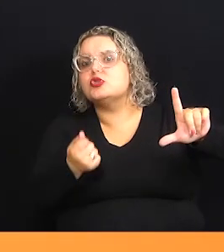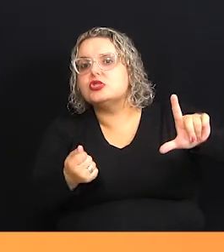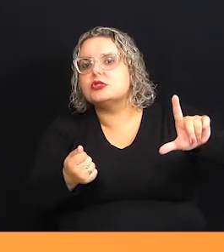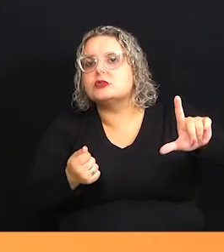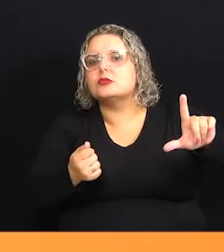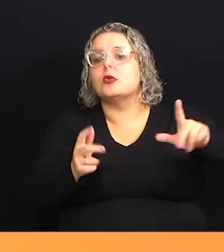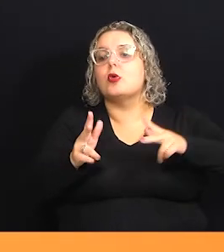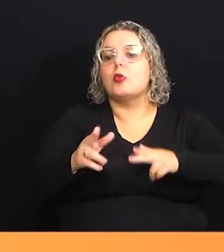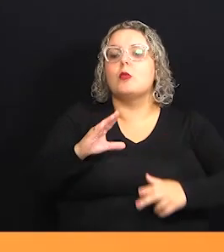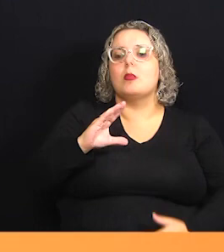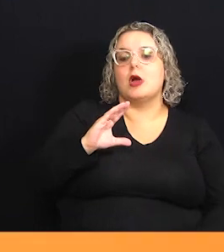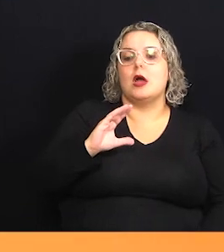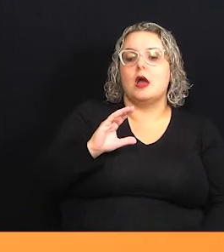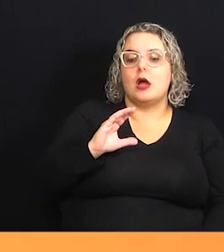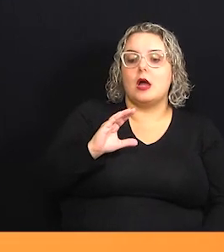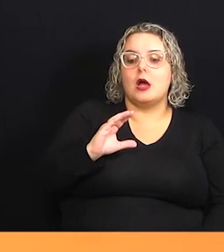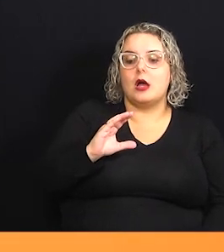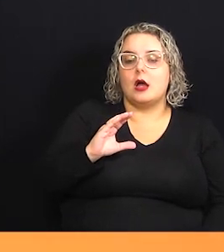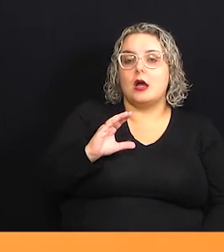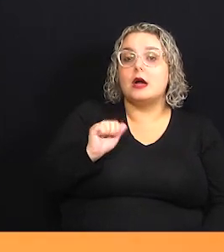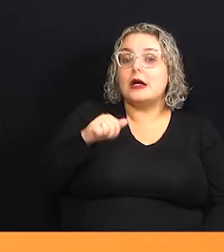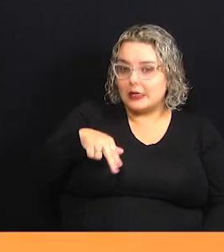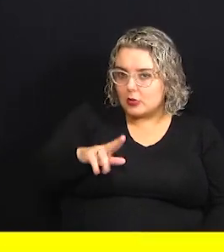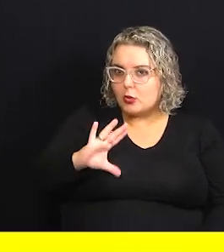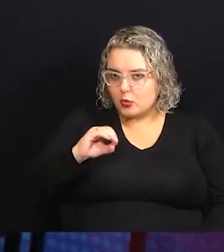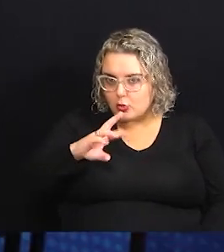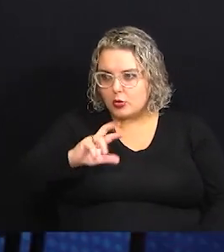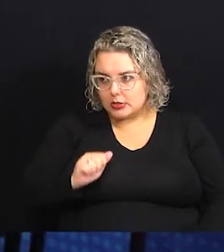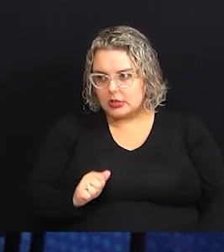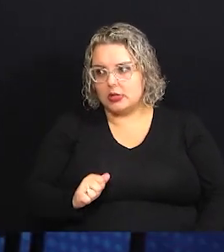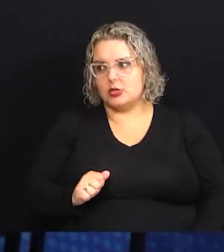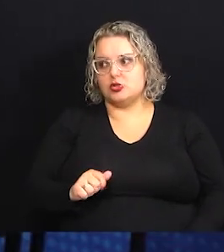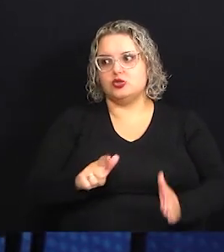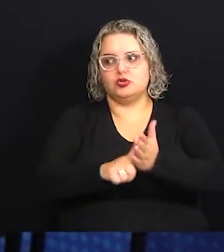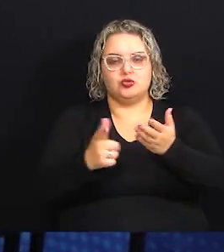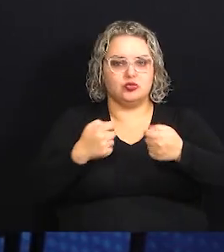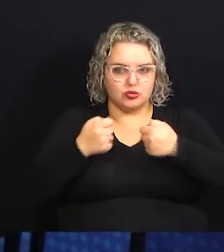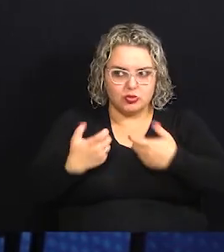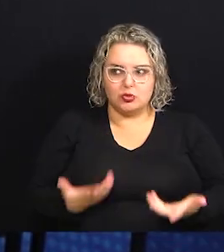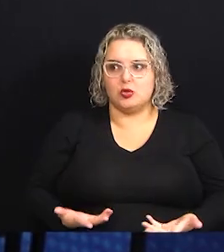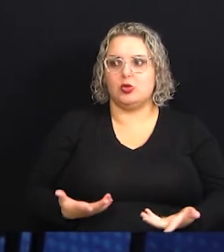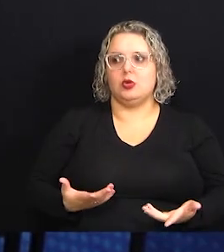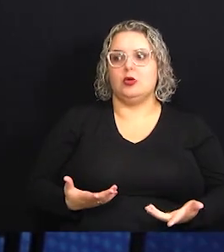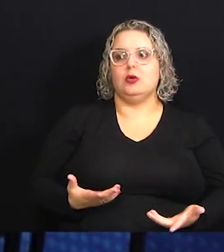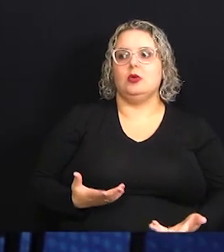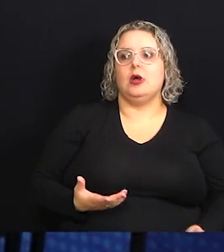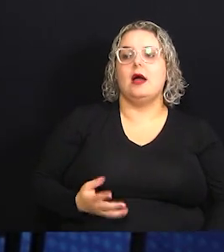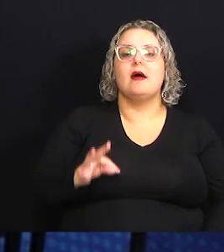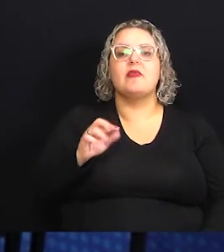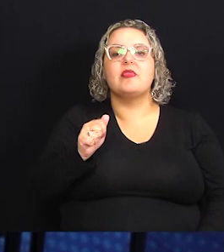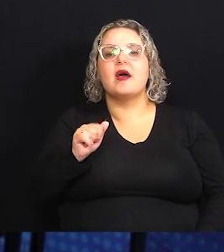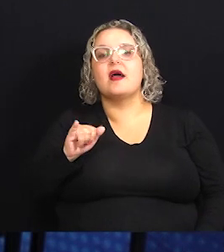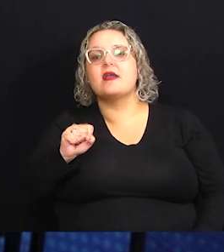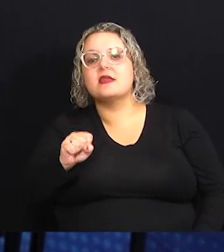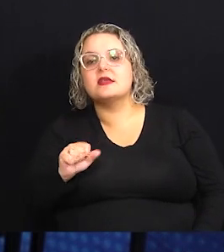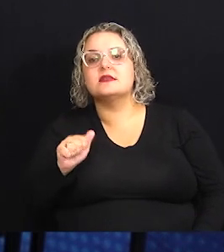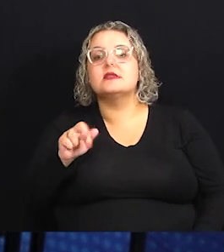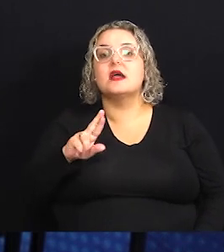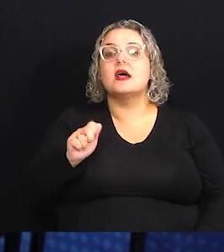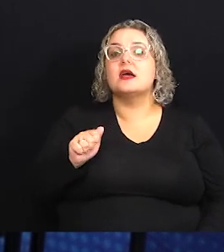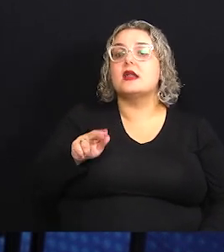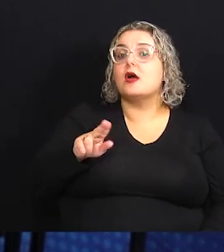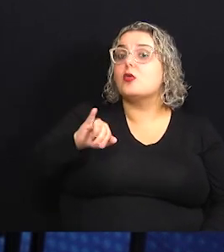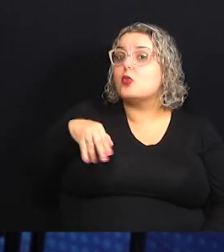como âncora de um jornal. Quando vê Thaís Araújo representando um personagem numa novela. E a gente precisa